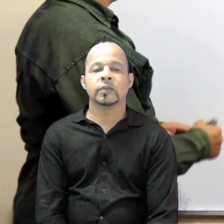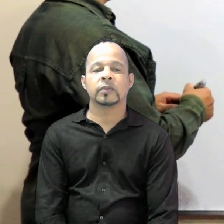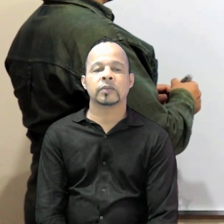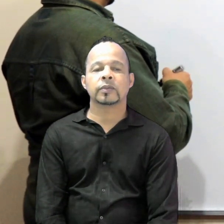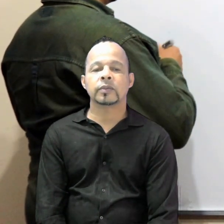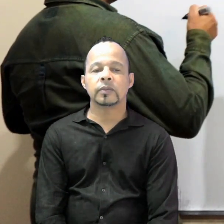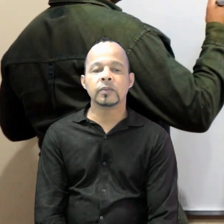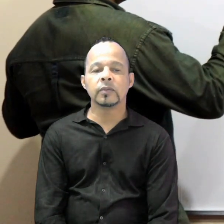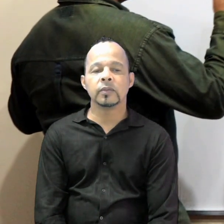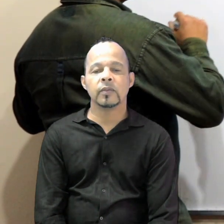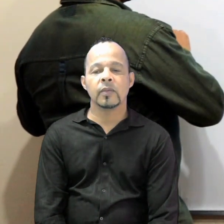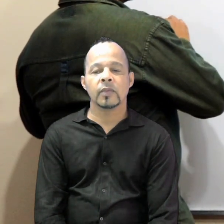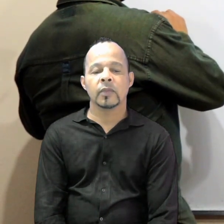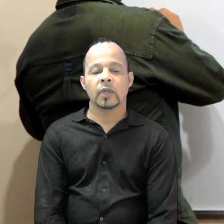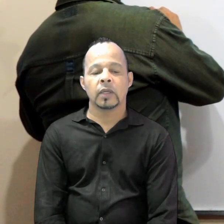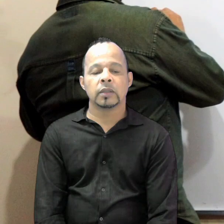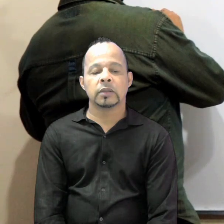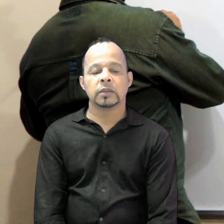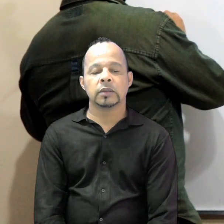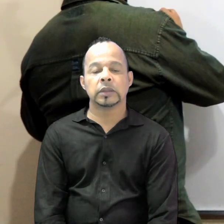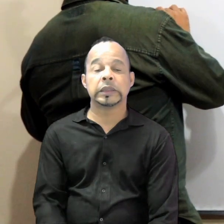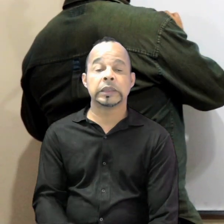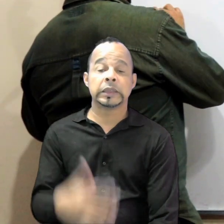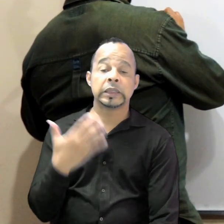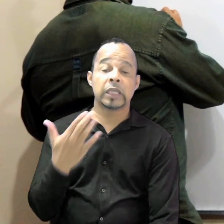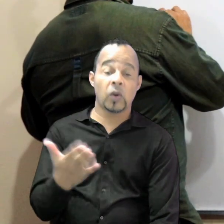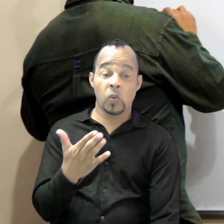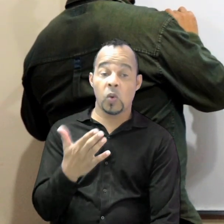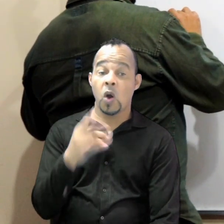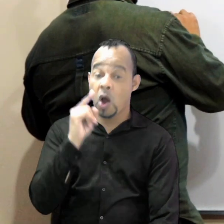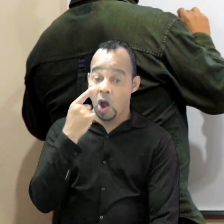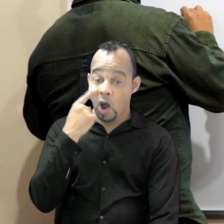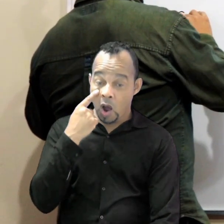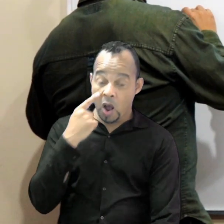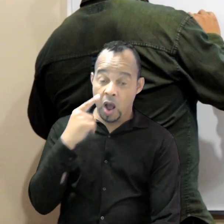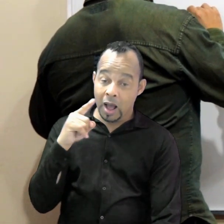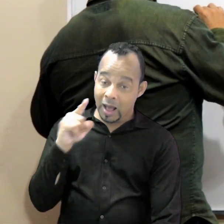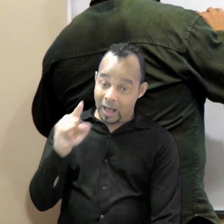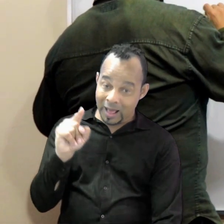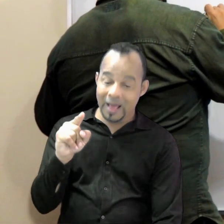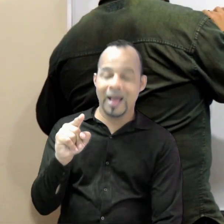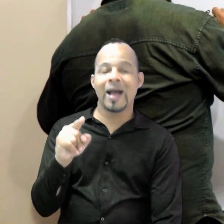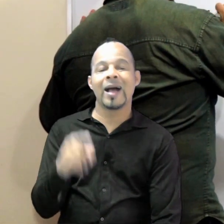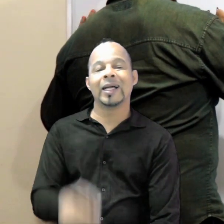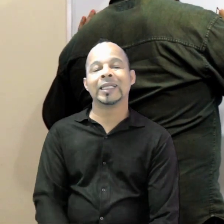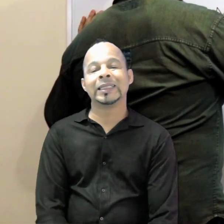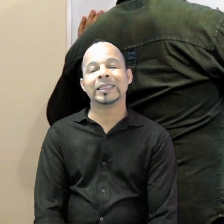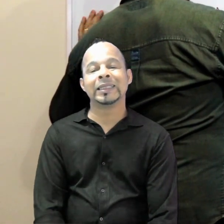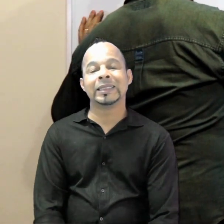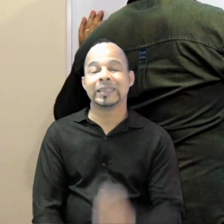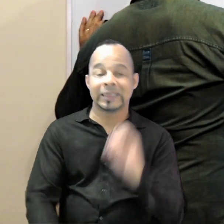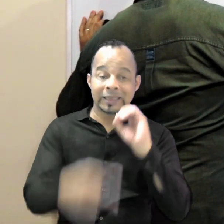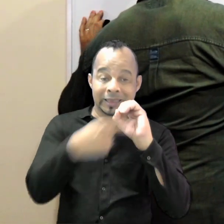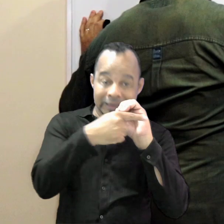Muito bem. Então, o meu θ será arco seno